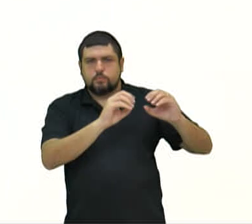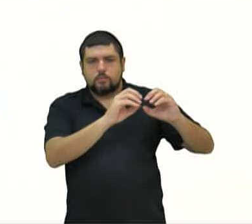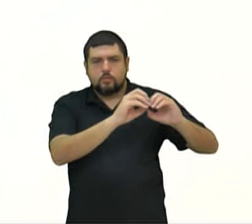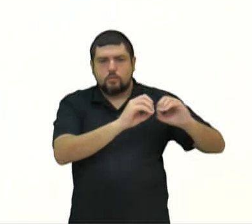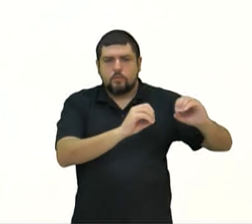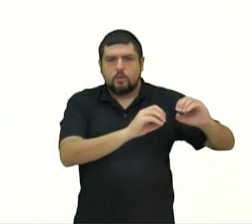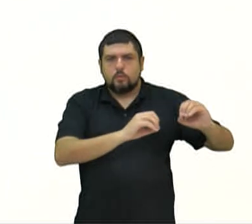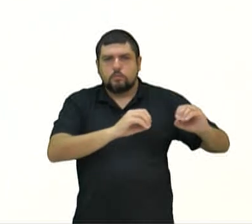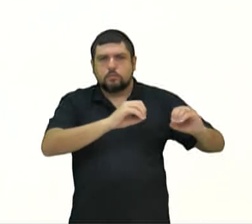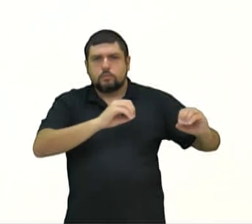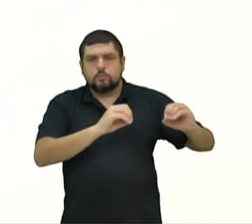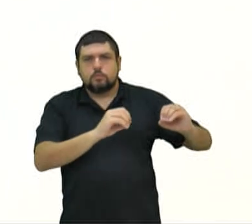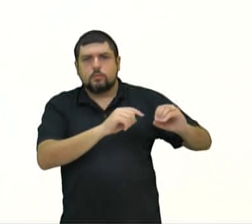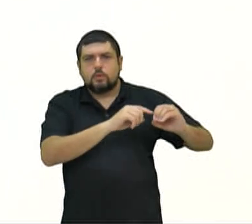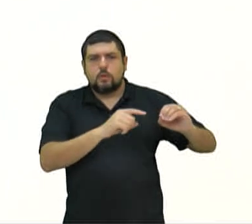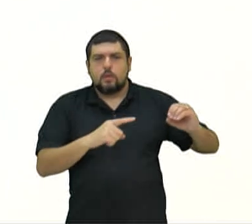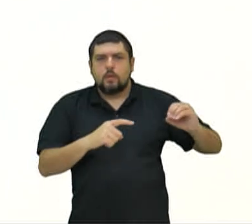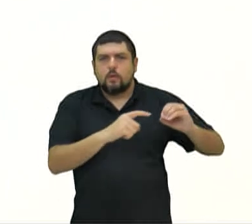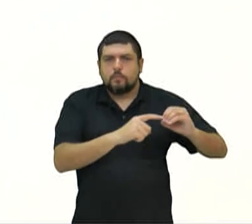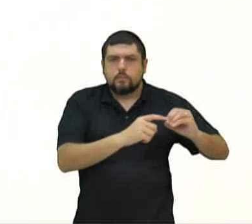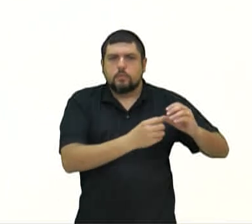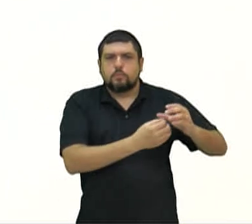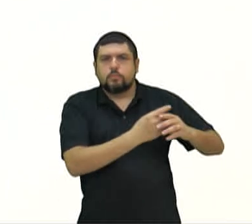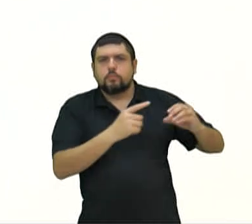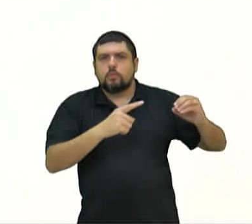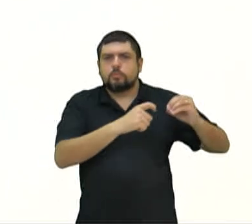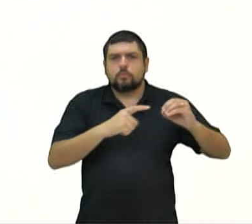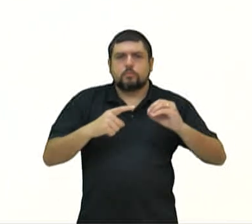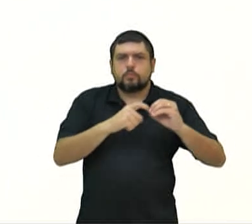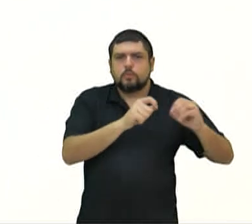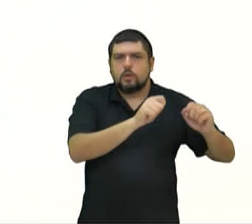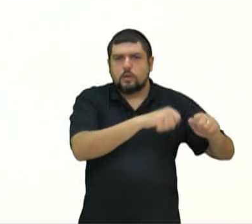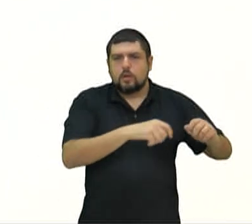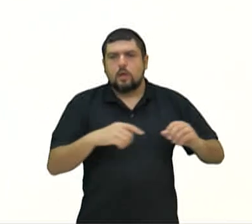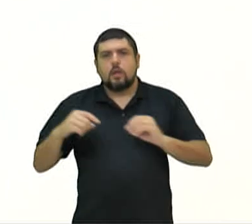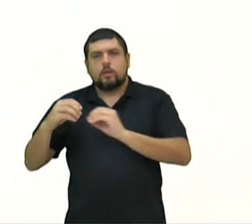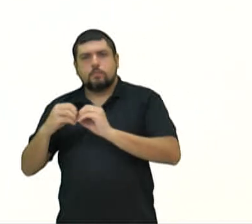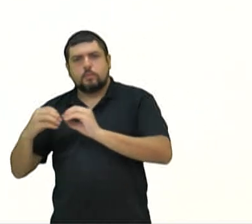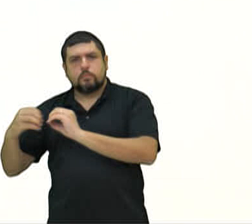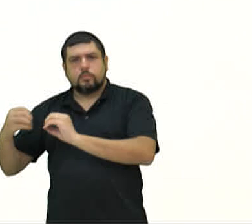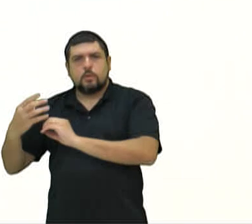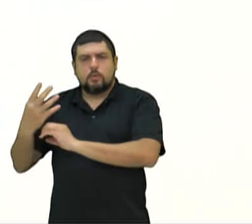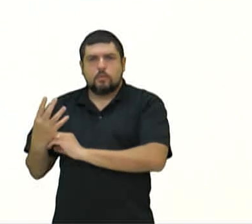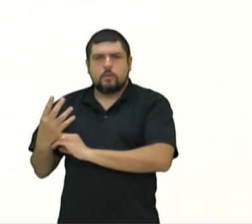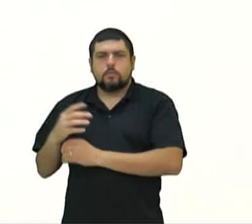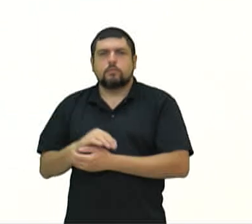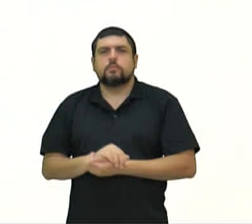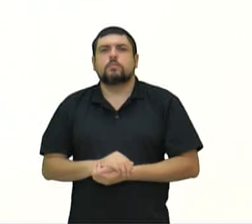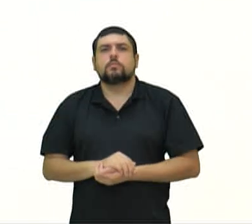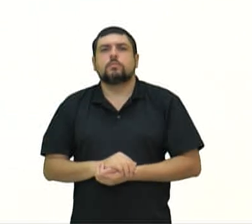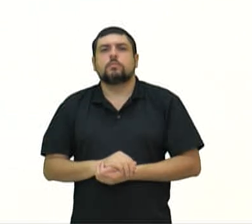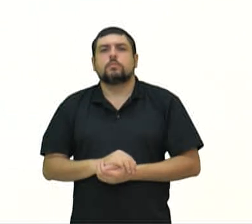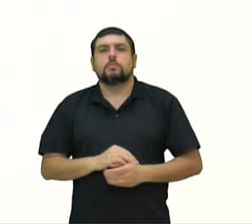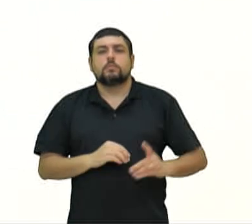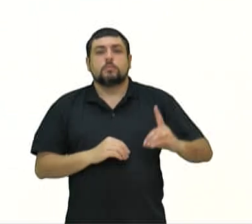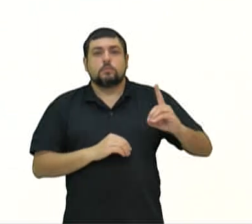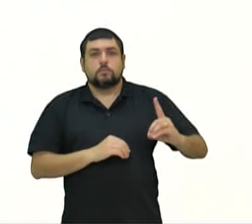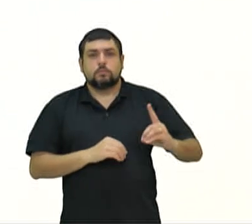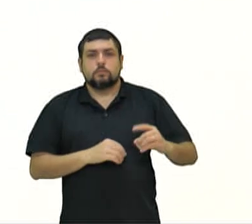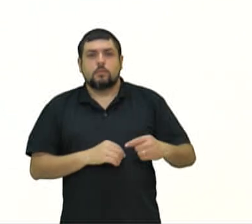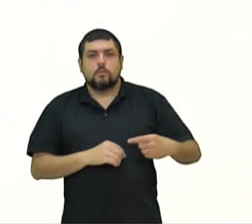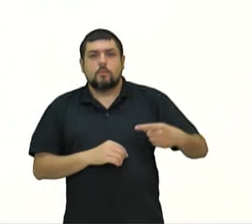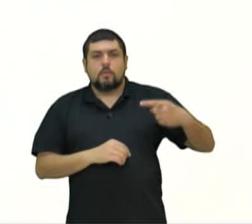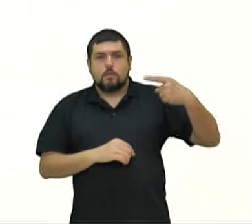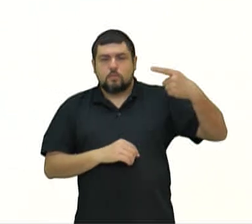célula germinativa, enquanto a espermatogênese produz 4. Letra D. Tanto no primeiro processo quanto no segundo, as